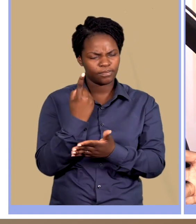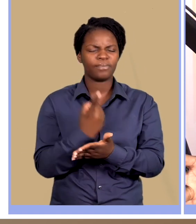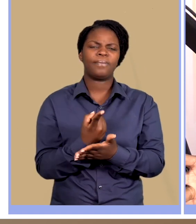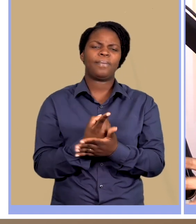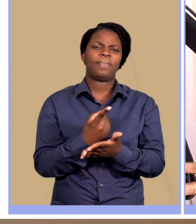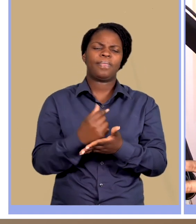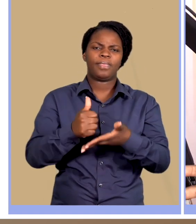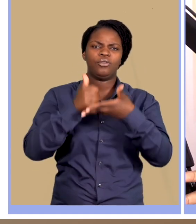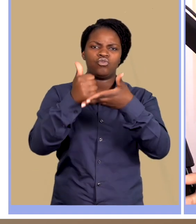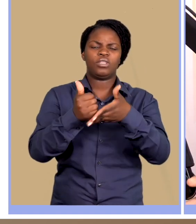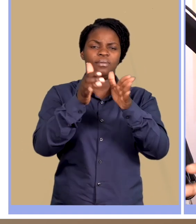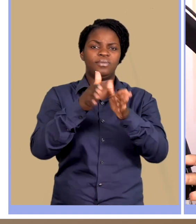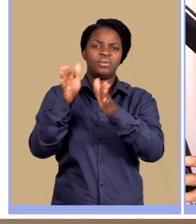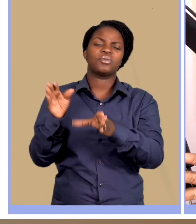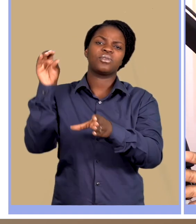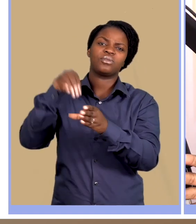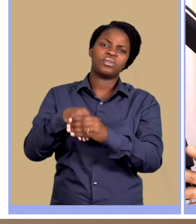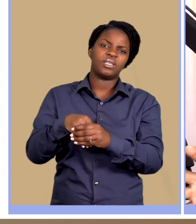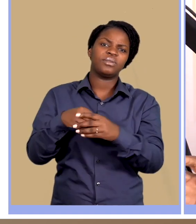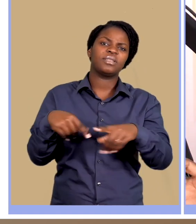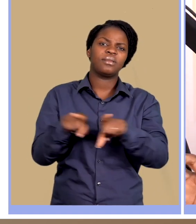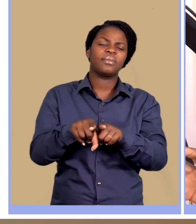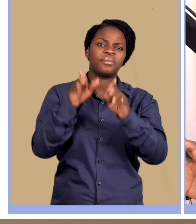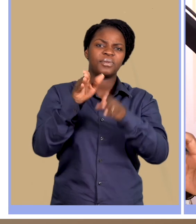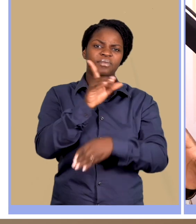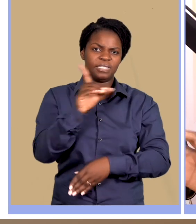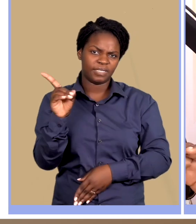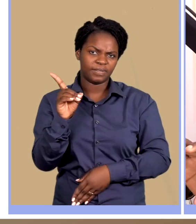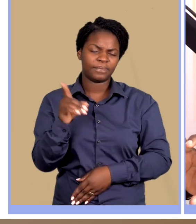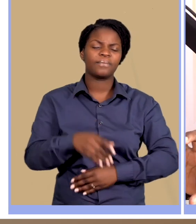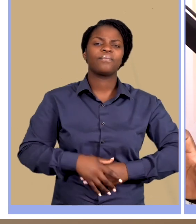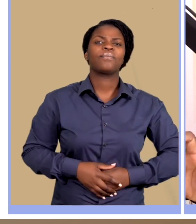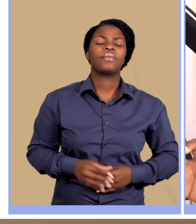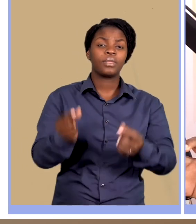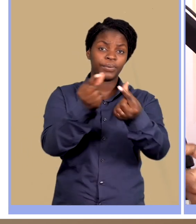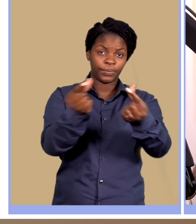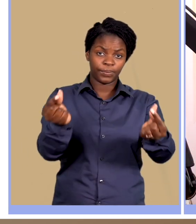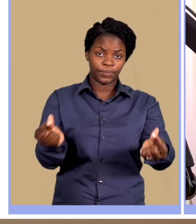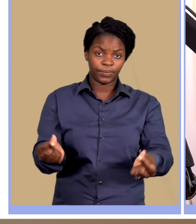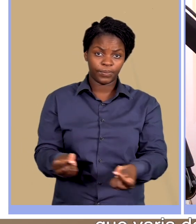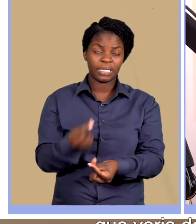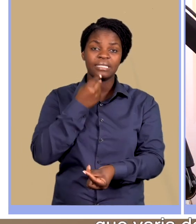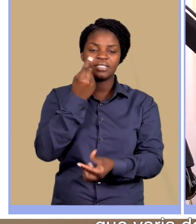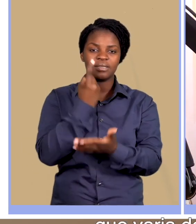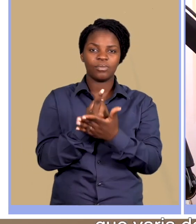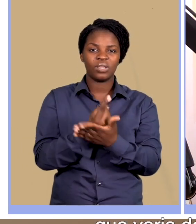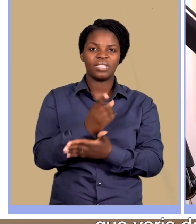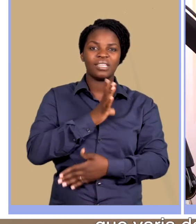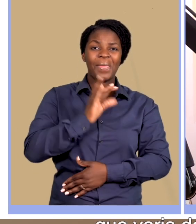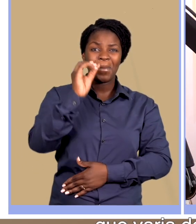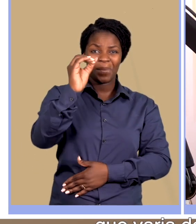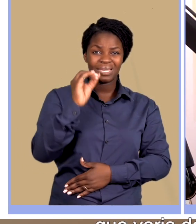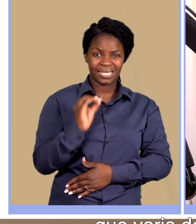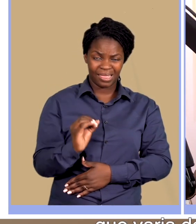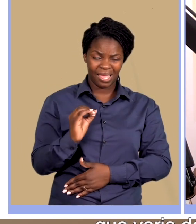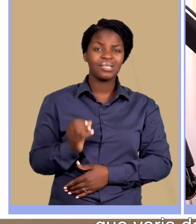a convenção chama a atenção o uso de uma percentagem minimamente inclusiva que varia de